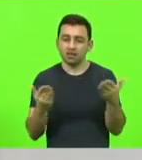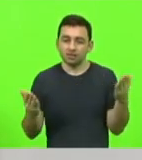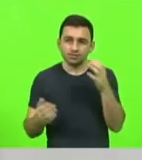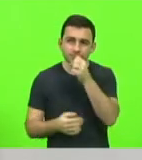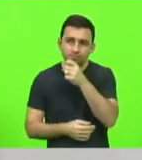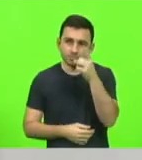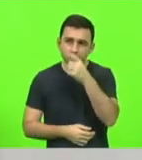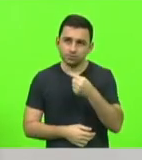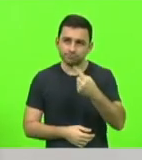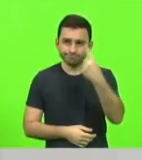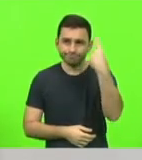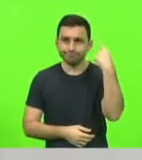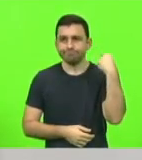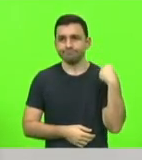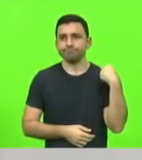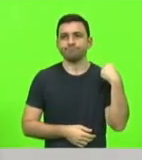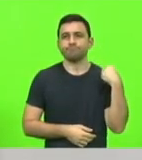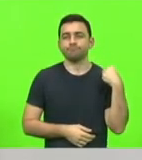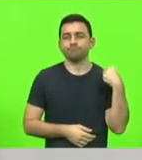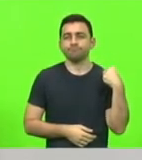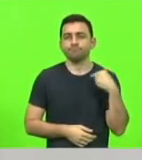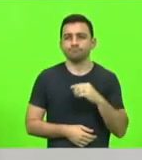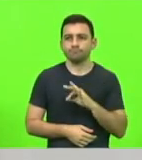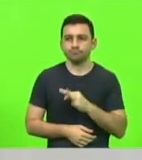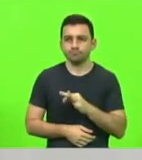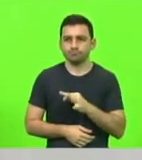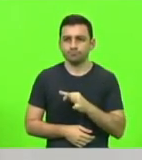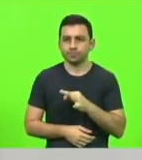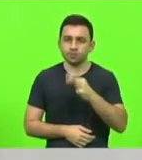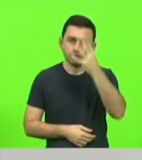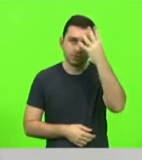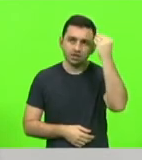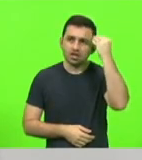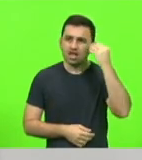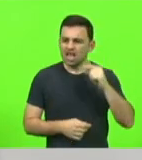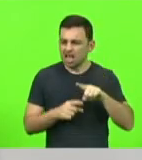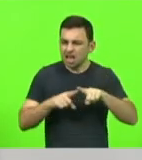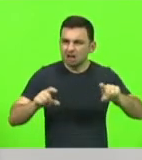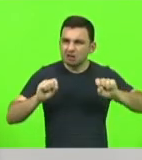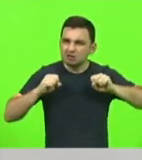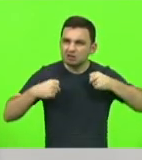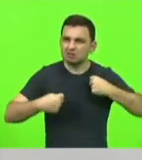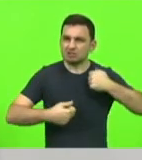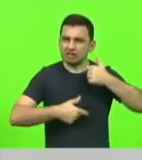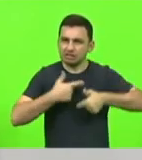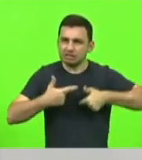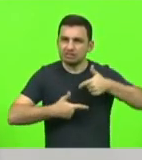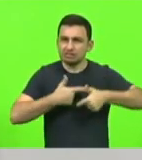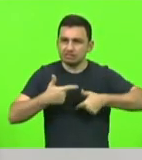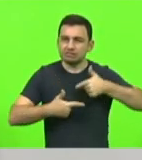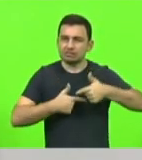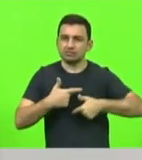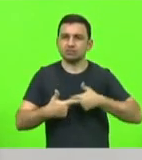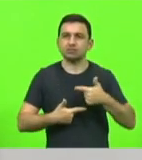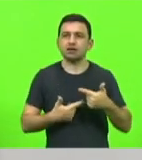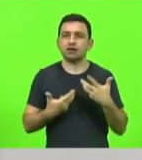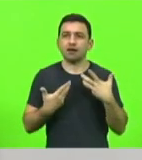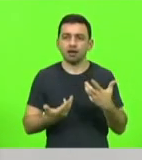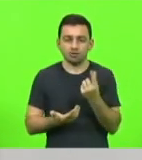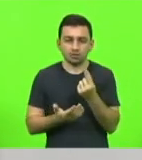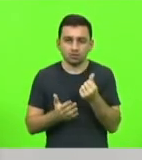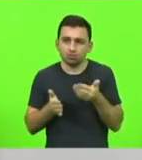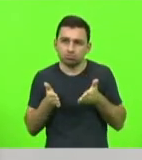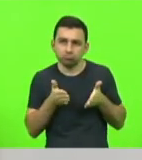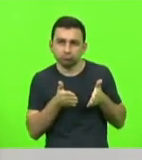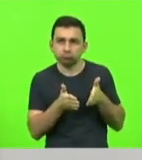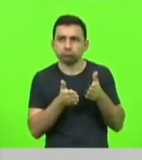semana, deputada Luciana, passaram trabalhando para poder viabilizar que os recursos possam